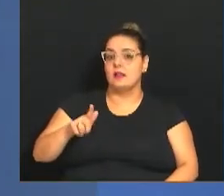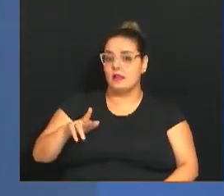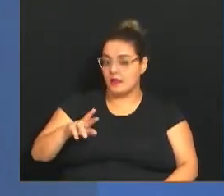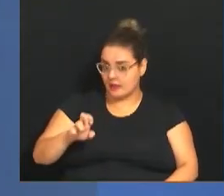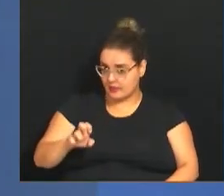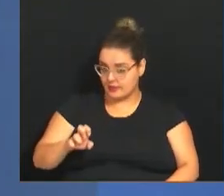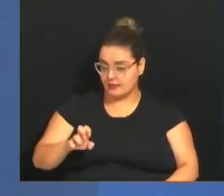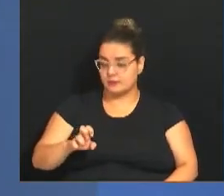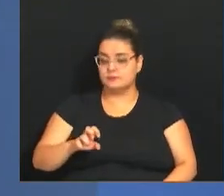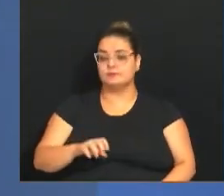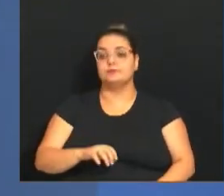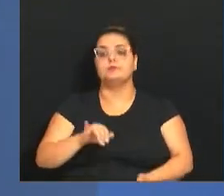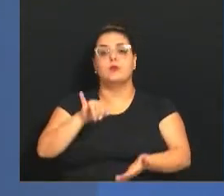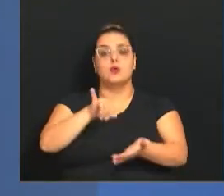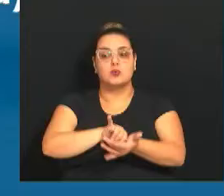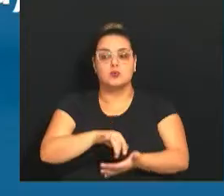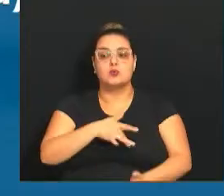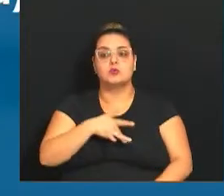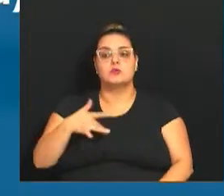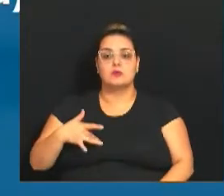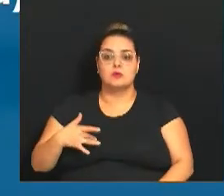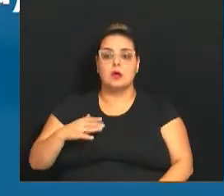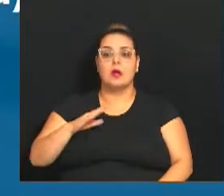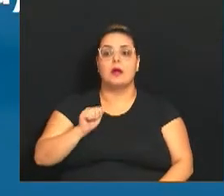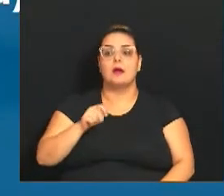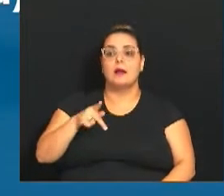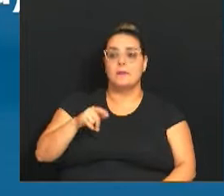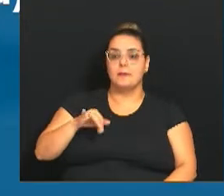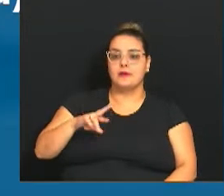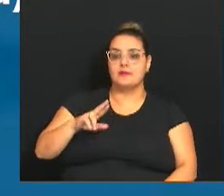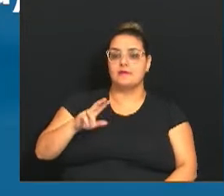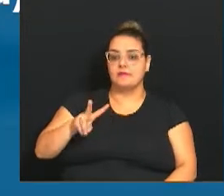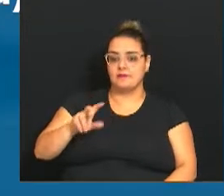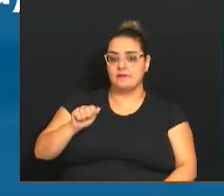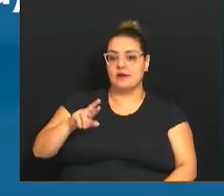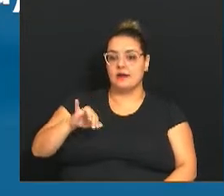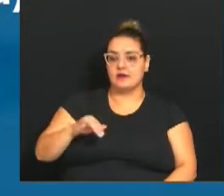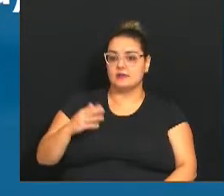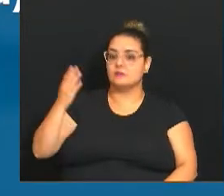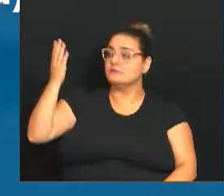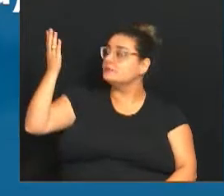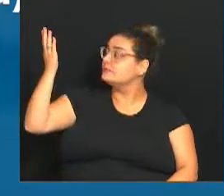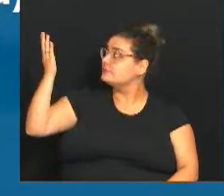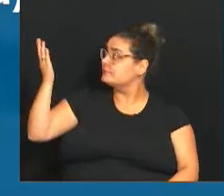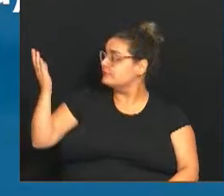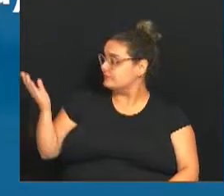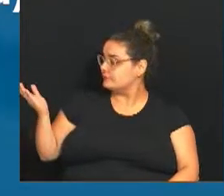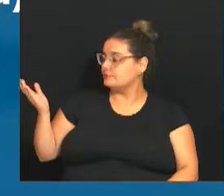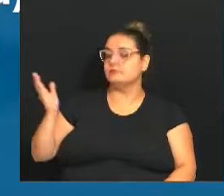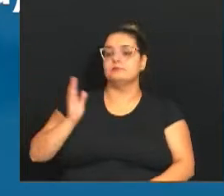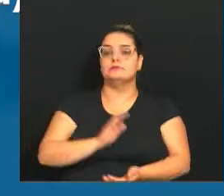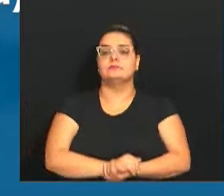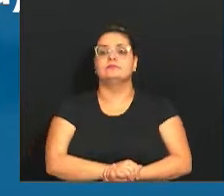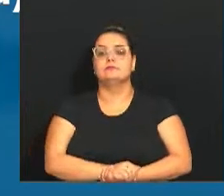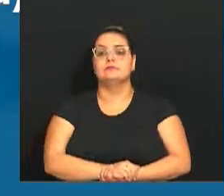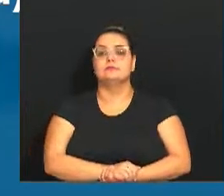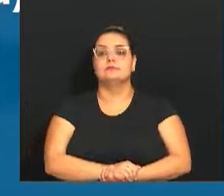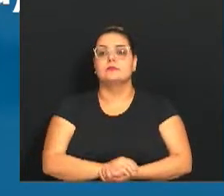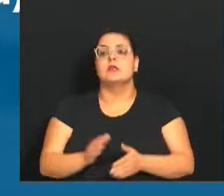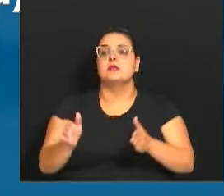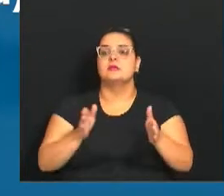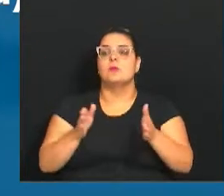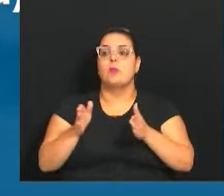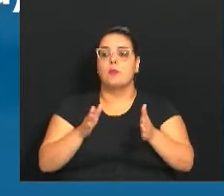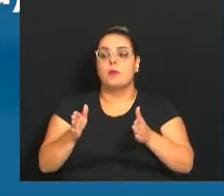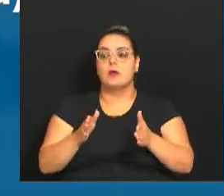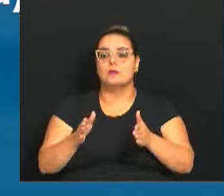o Centro de Saúde Capivari, no Jardim Capivari, e aí a gente tem, olha, tela aqui, olha, nós estamos agora, nesse momento, lá